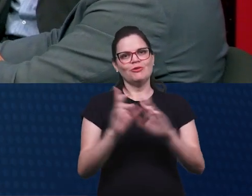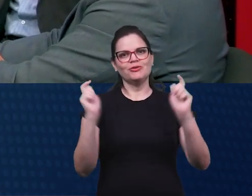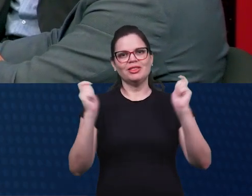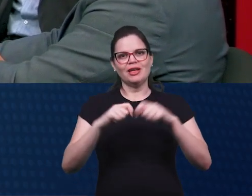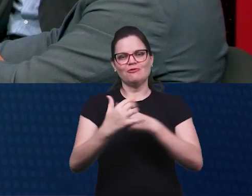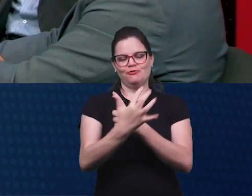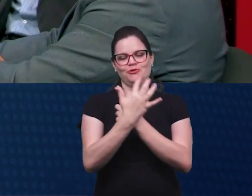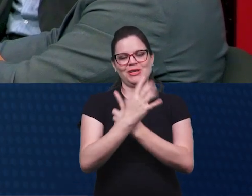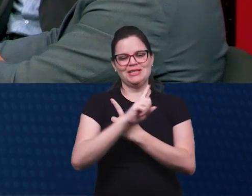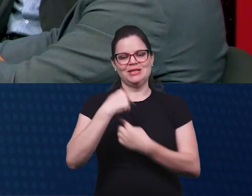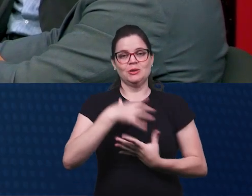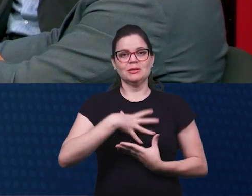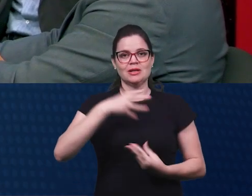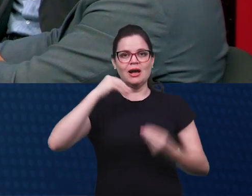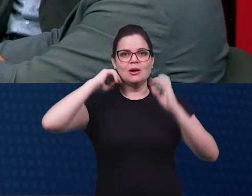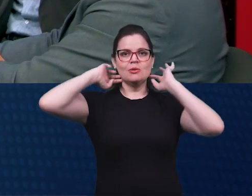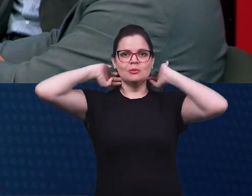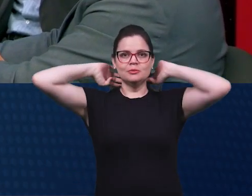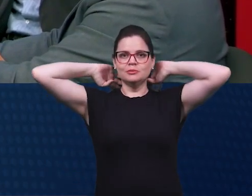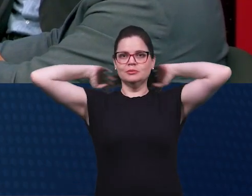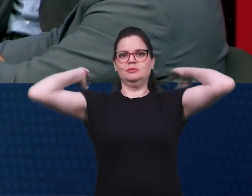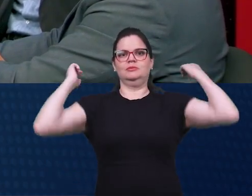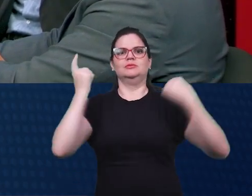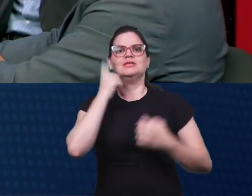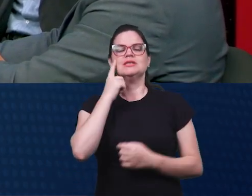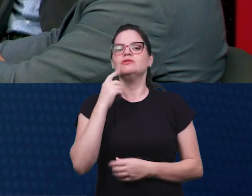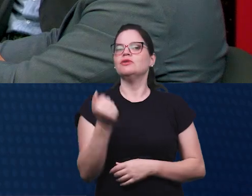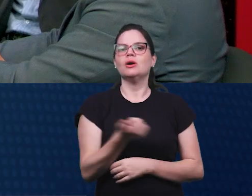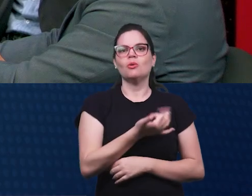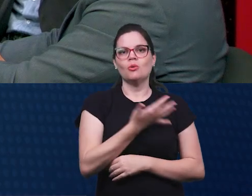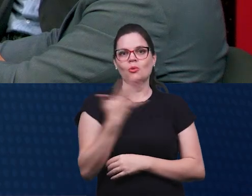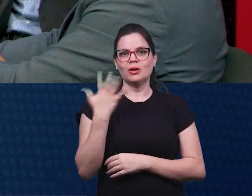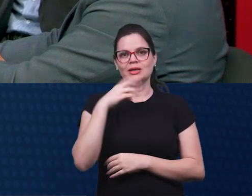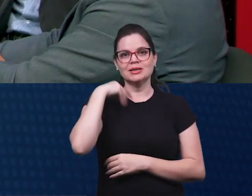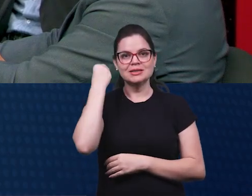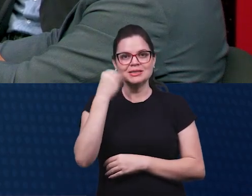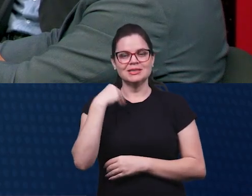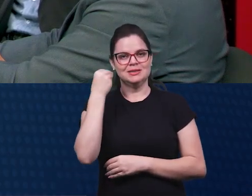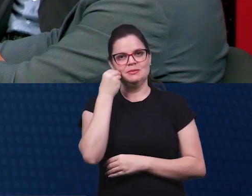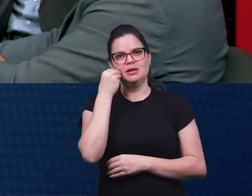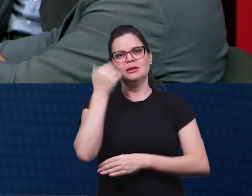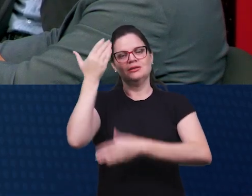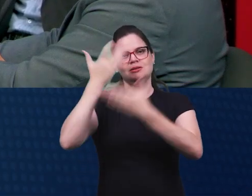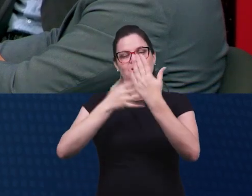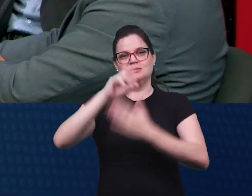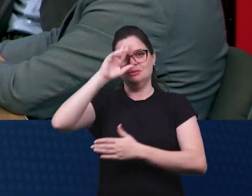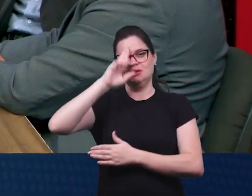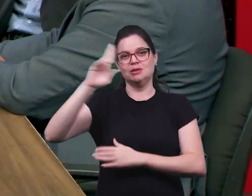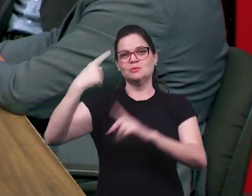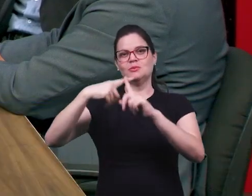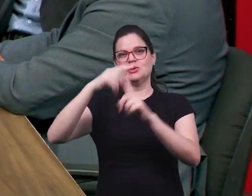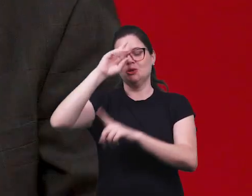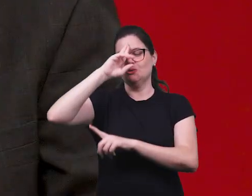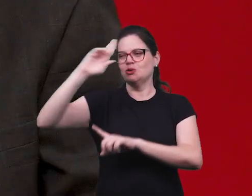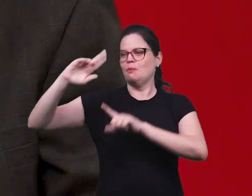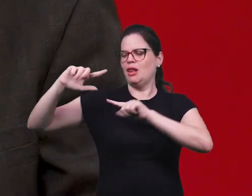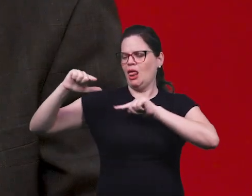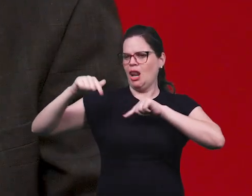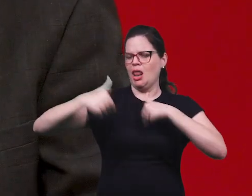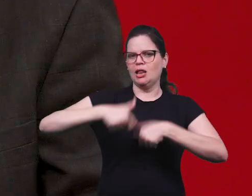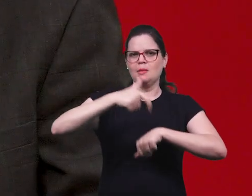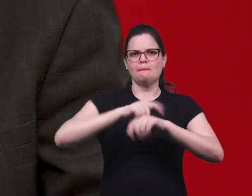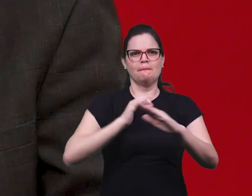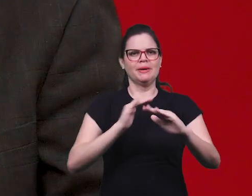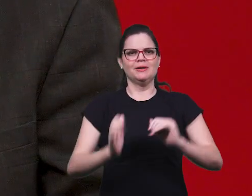né? Quantas experiências nós alcançamos na presença do Senhor com isso, com a operação do louvor na nossa vida, que reflete em comunhão,